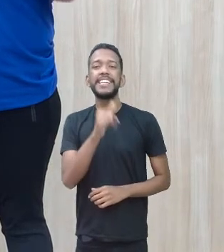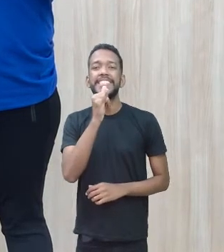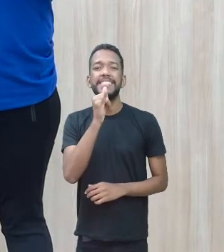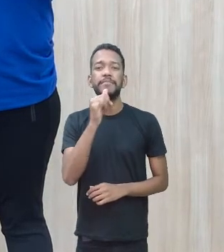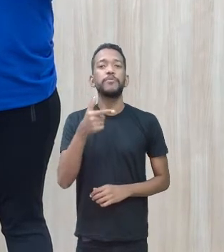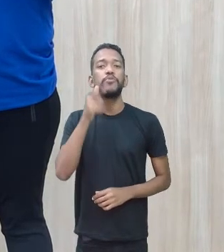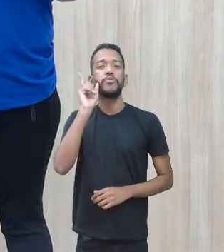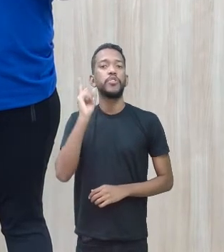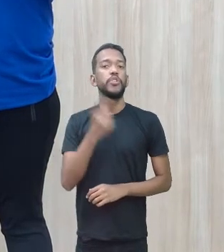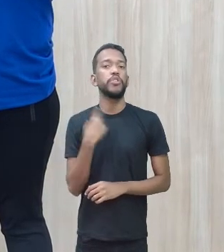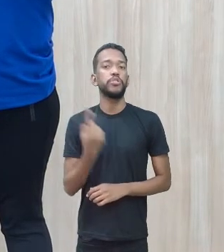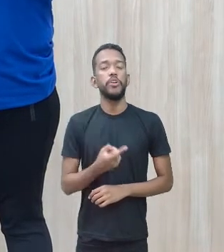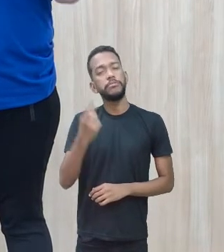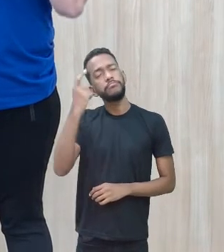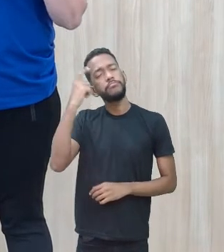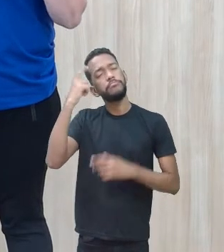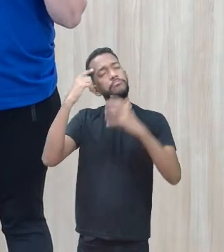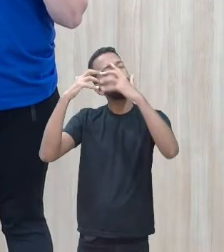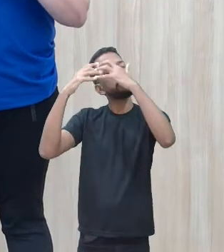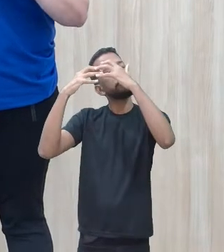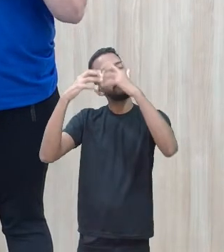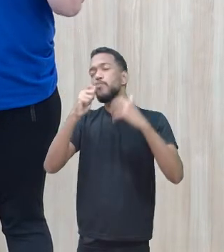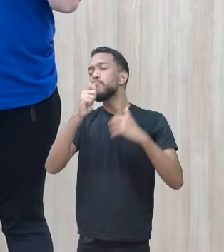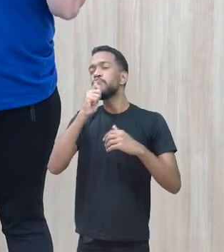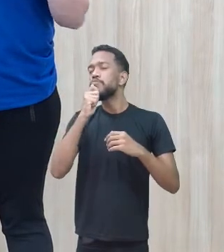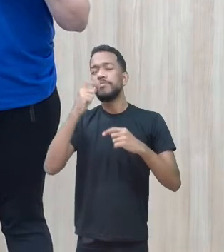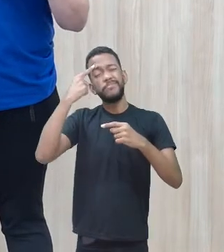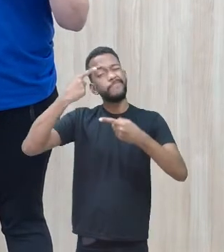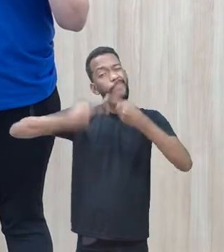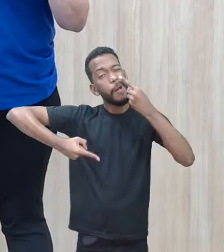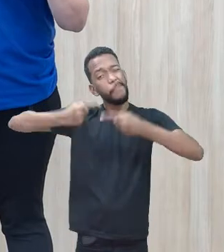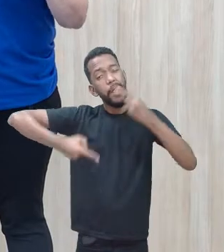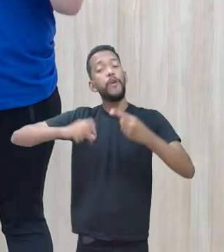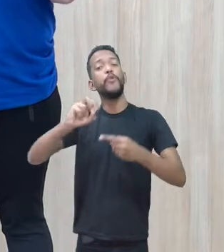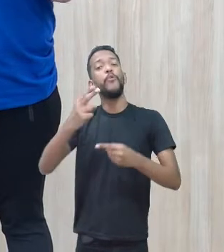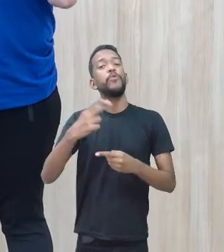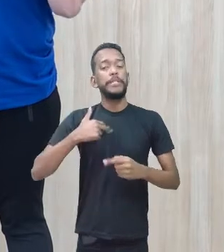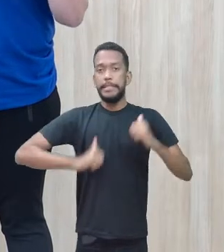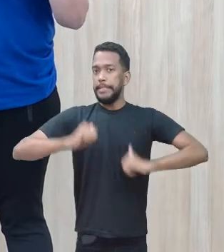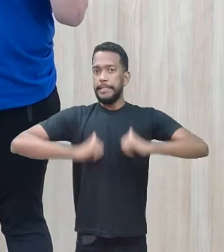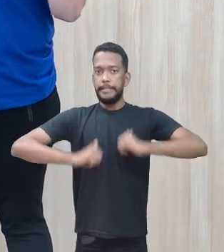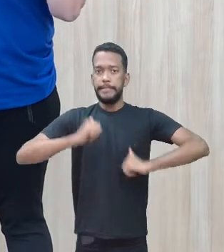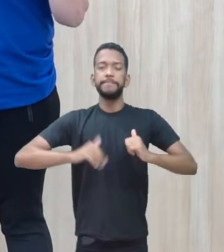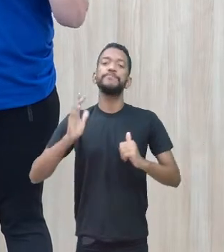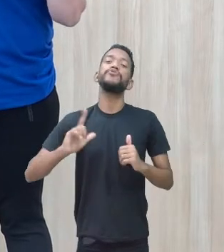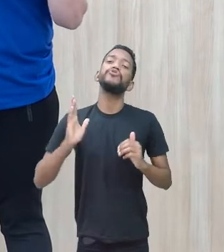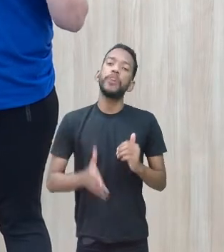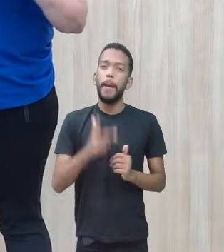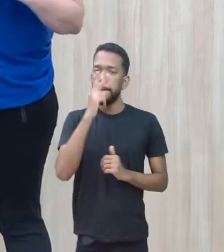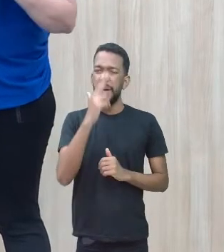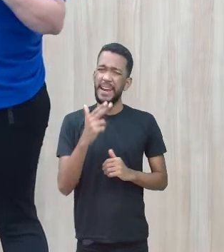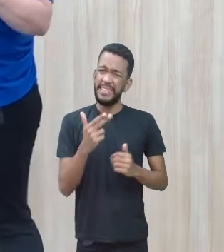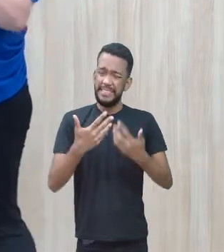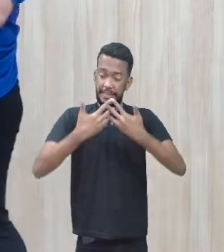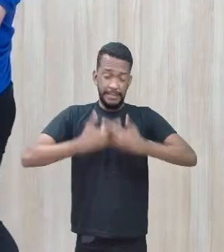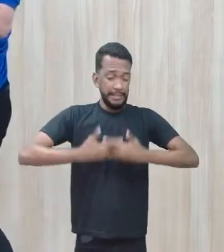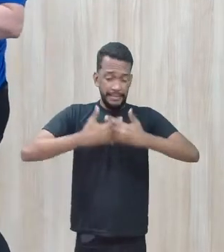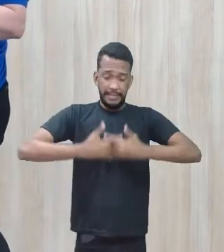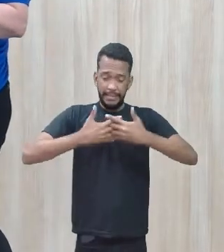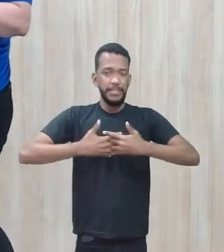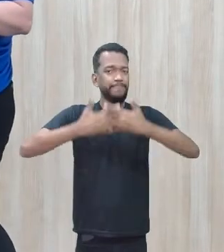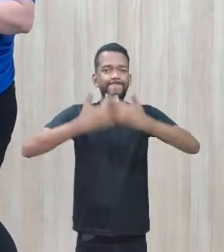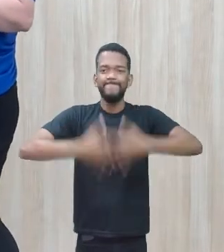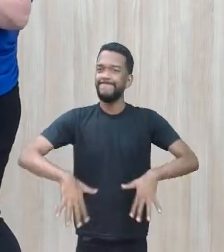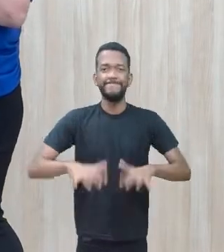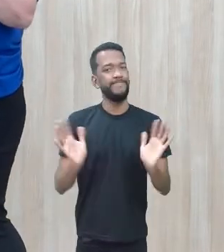não está tão conectada, ou se estamos ansiosos, as palavras parecem que não fluem. Isso